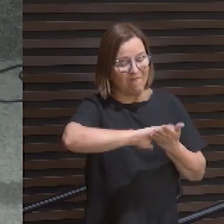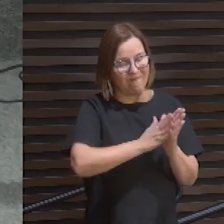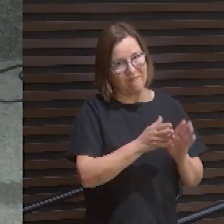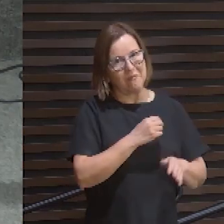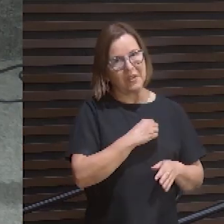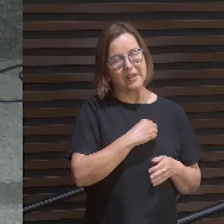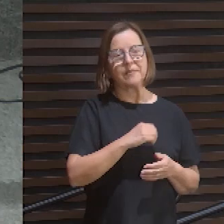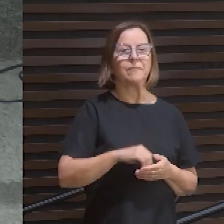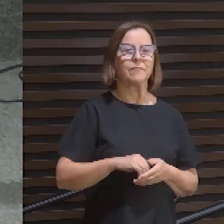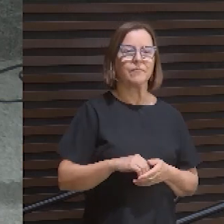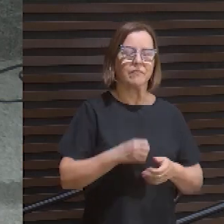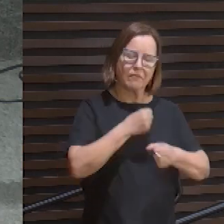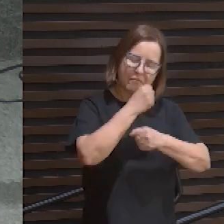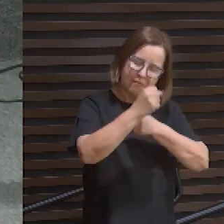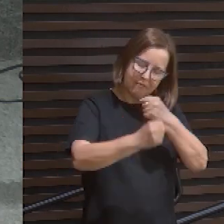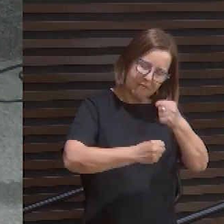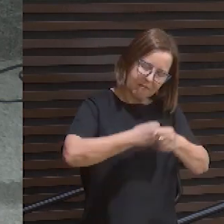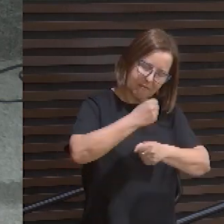Ano após ano,